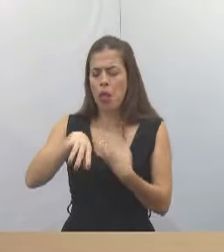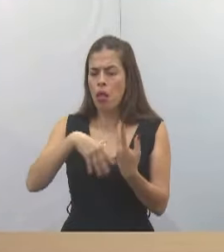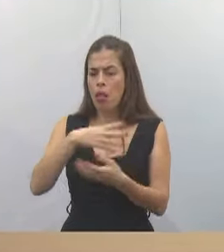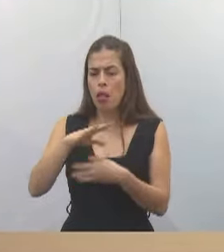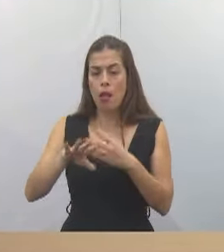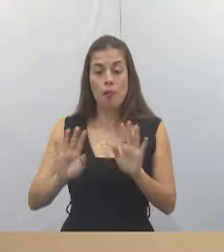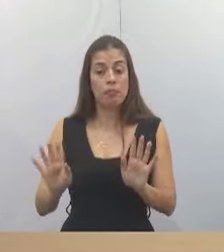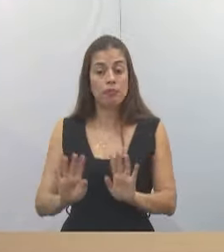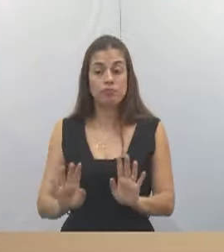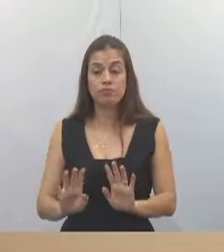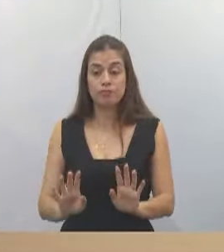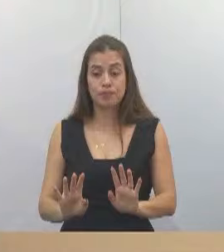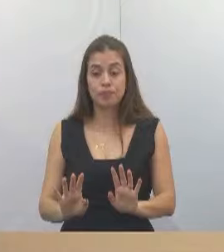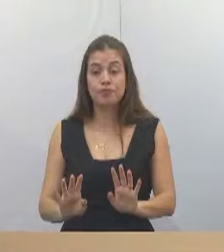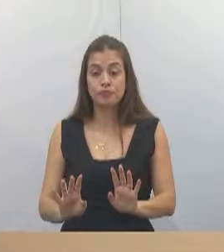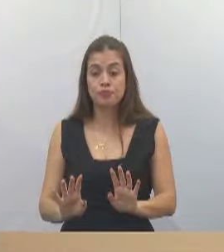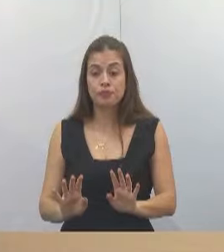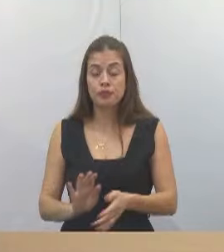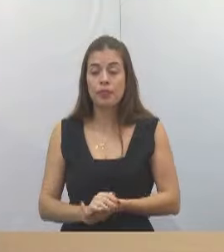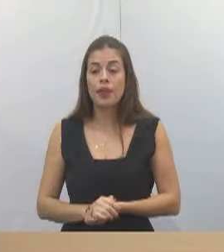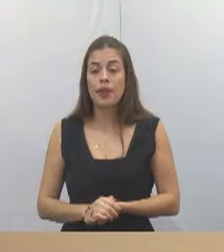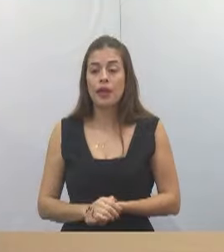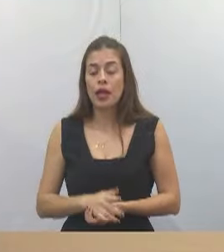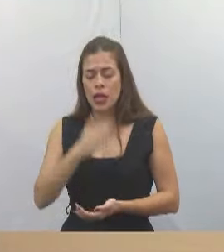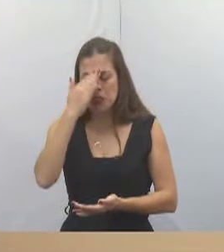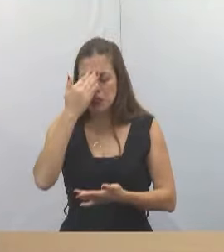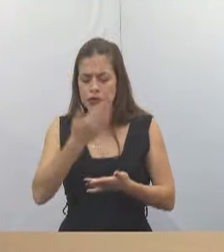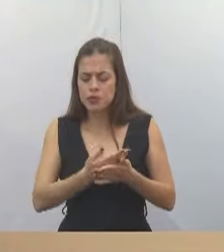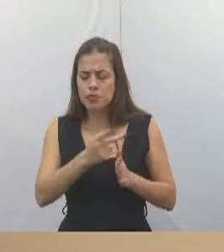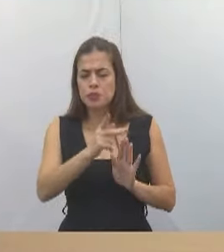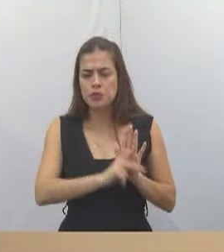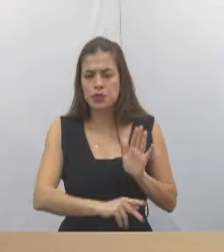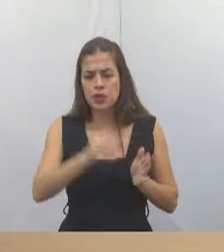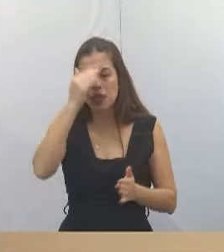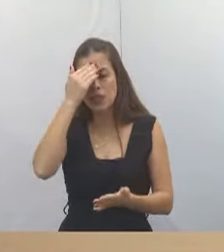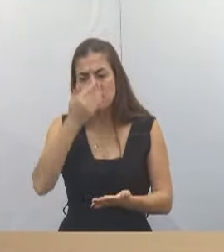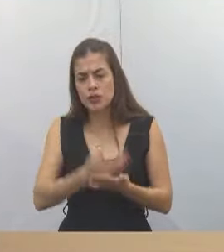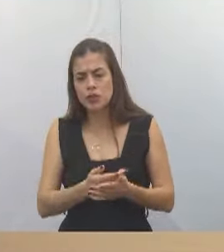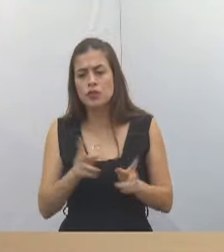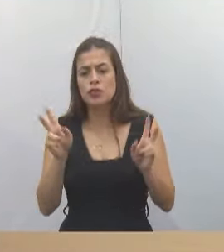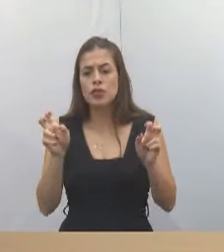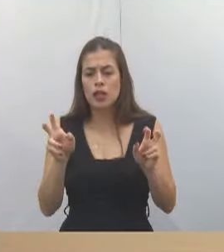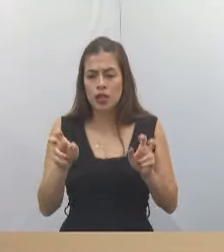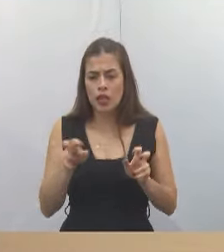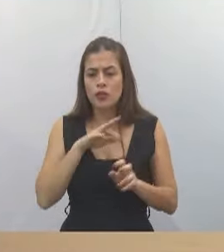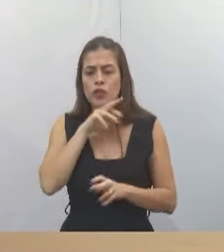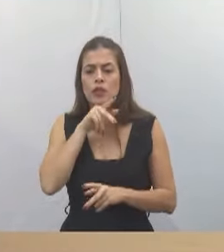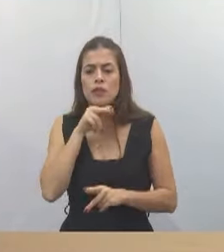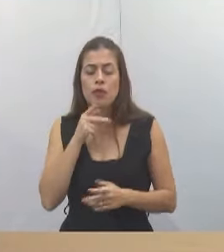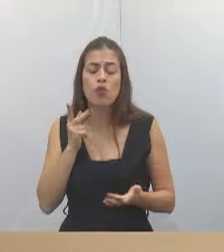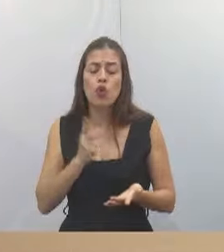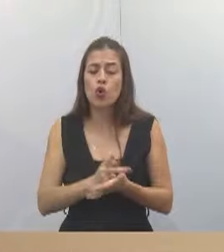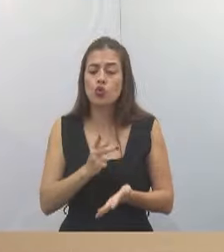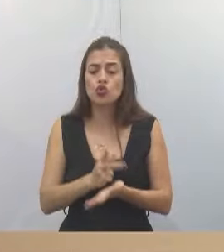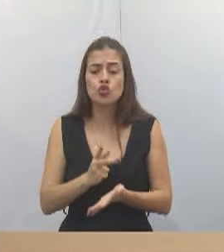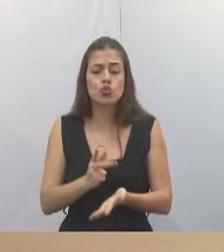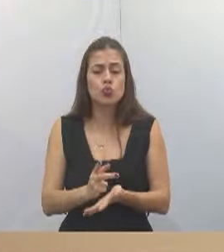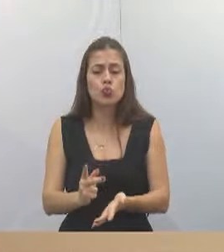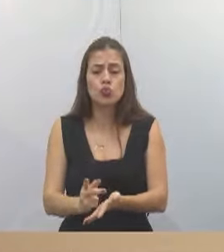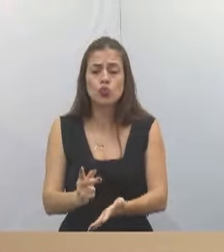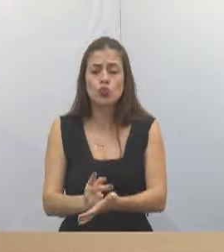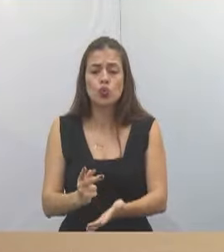coisas. Eu acredito no projeto, acredito na causa e vou continuar. Então, esse vereador não